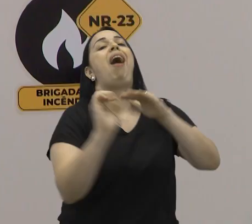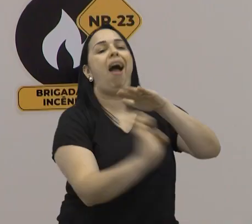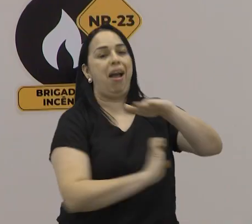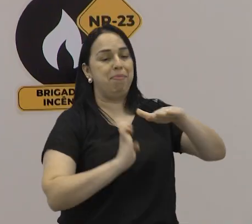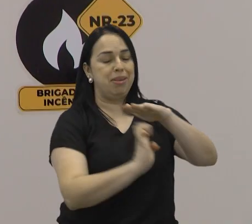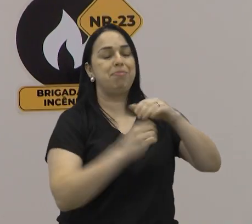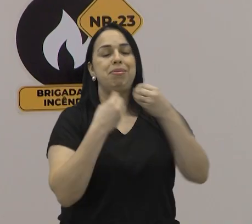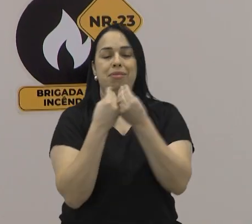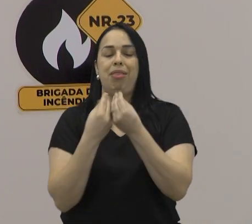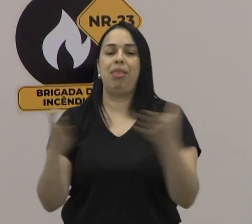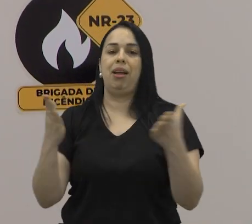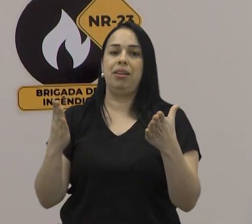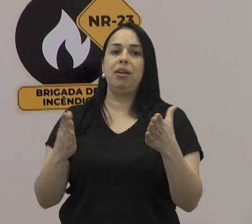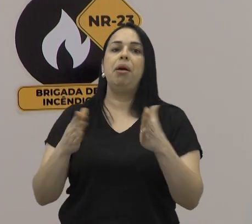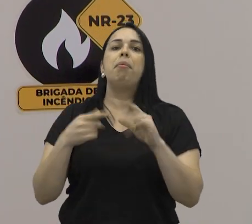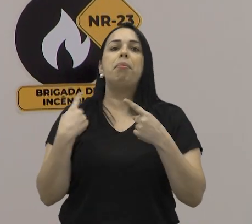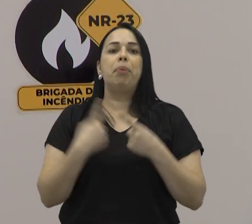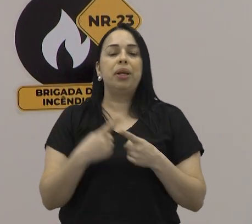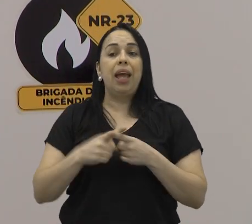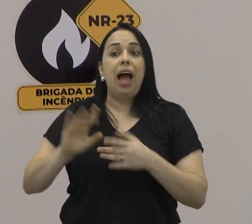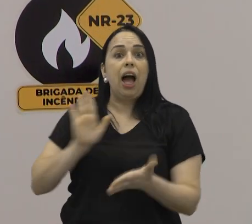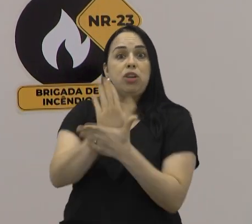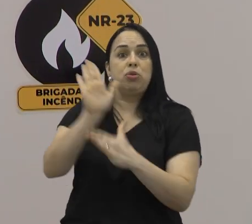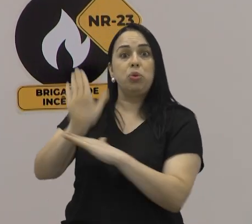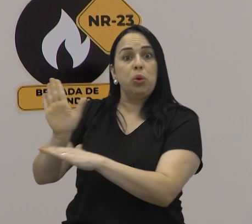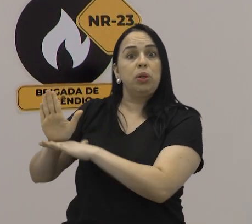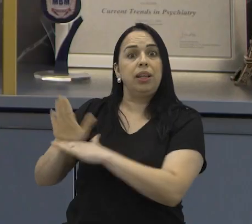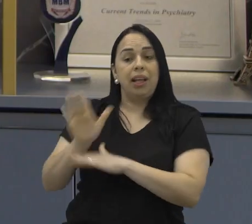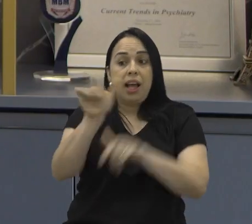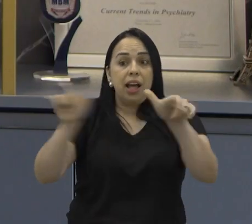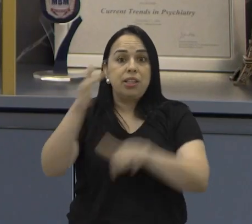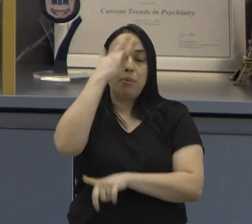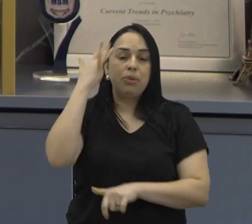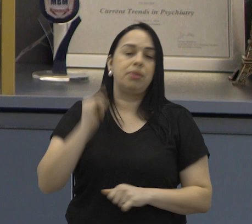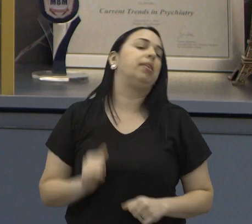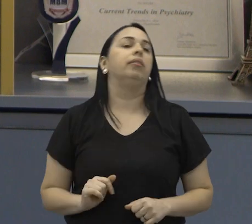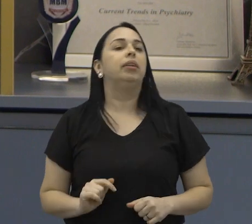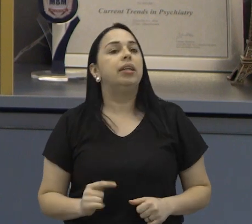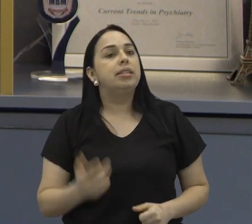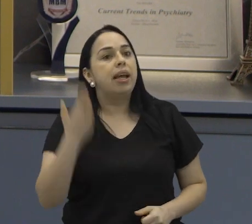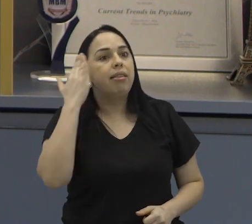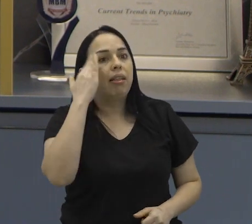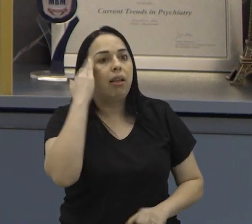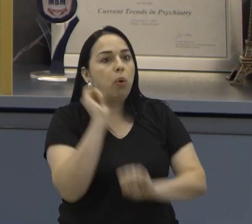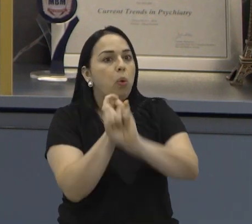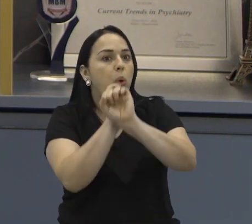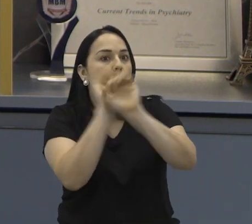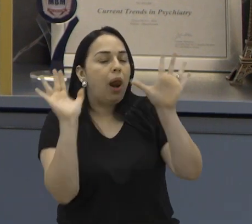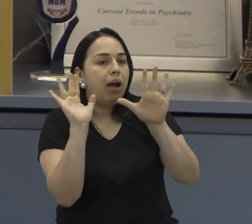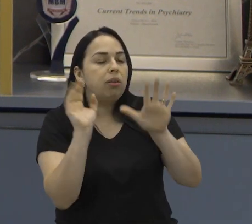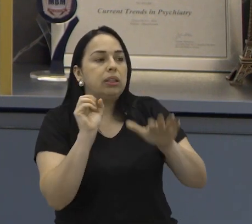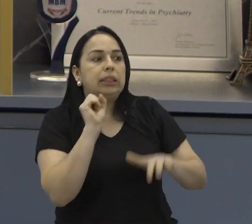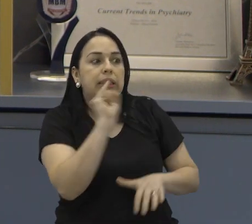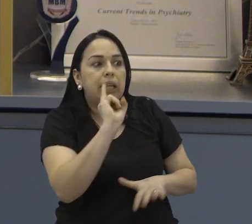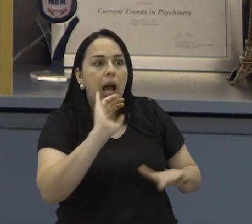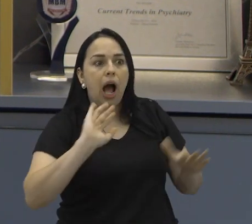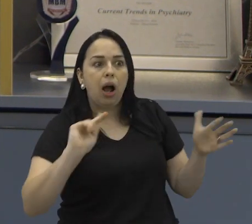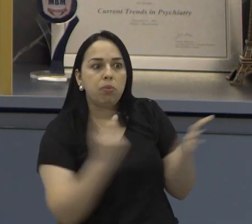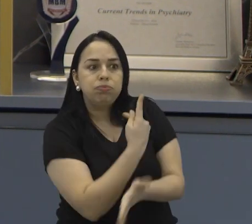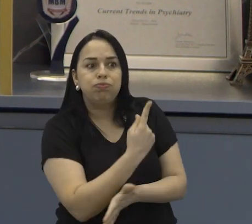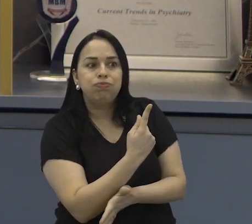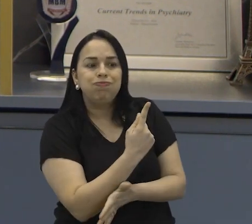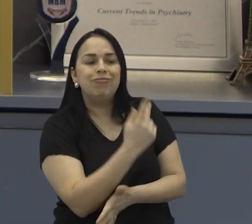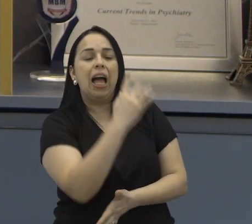empresa. Um trabalho preventivo que salva vidas. Uma vez que você entendeu quais são esses possíveis